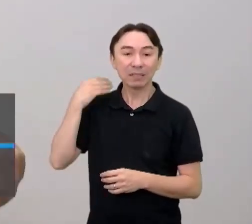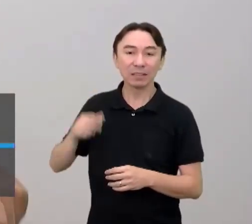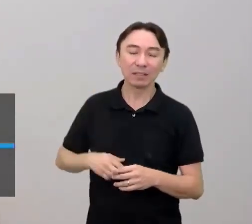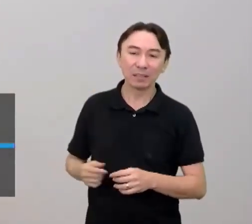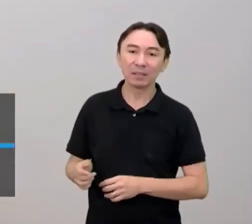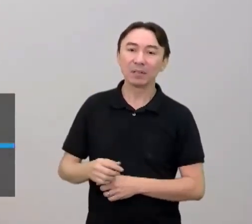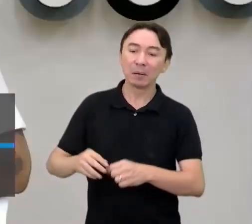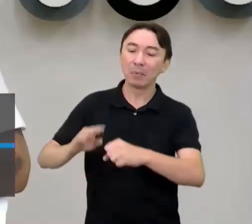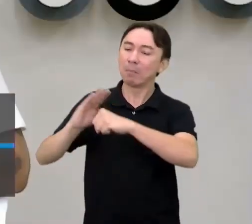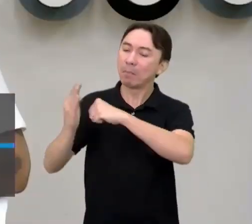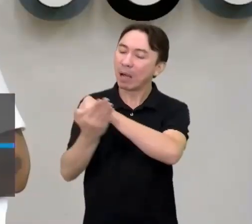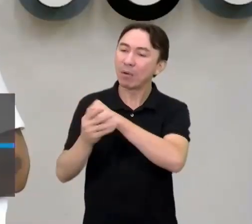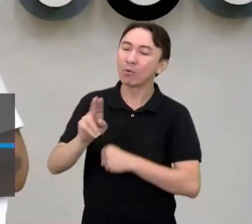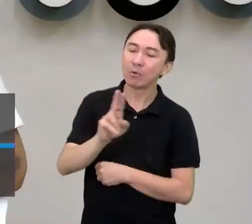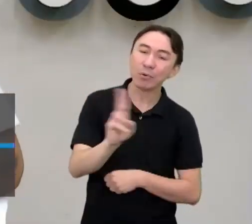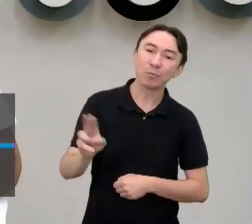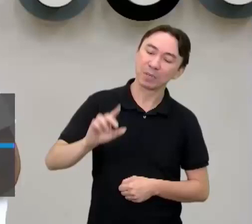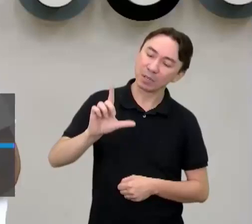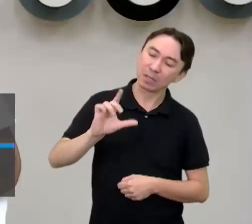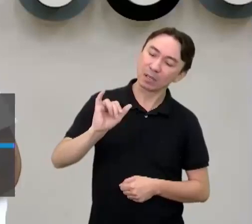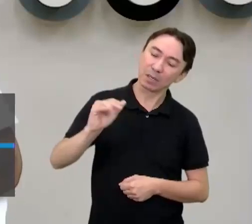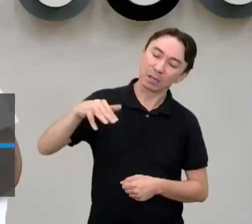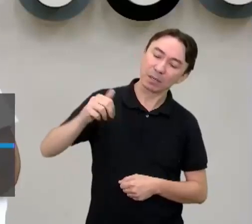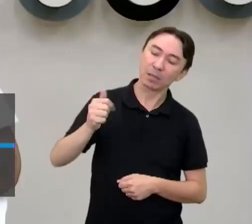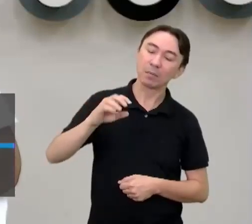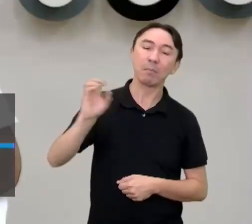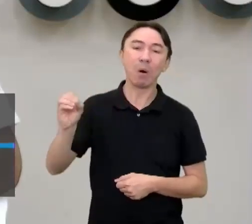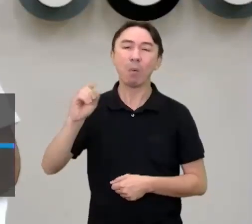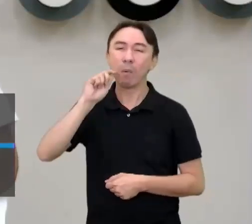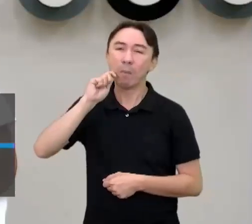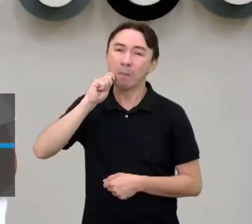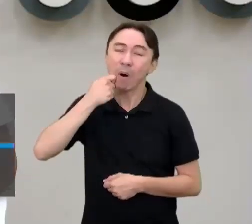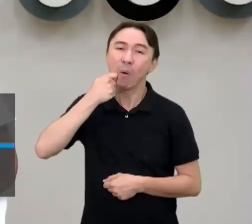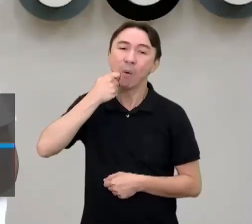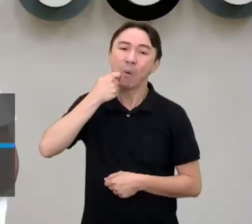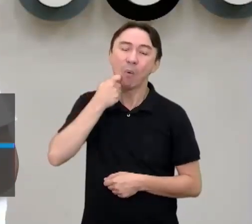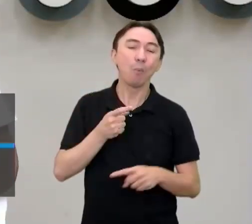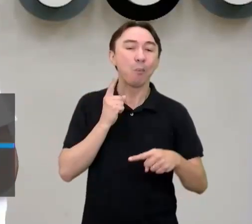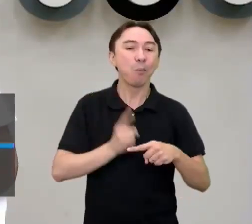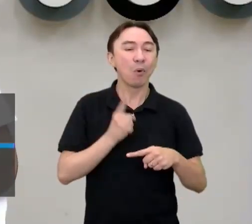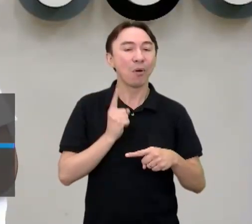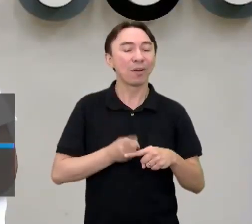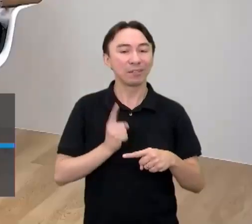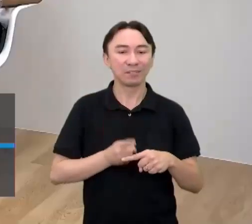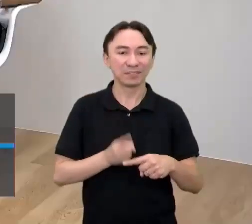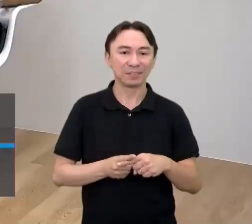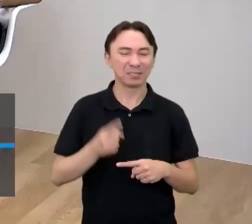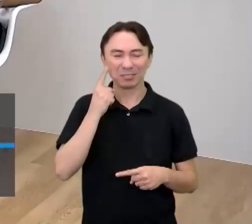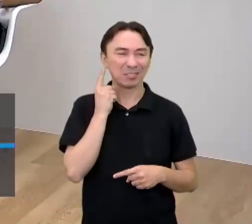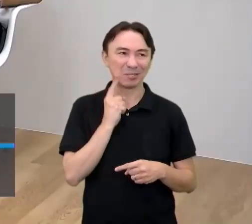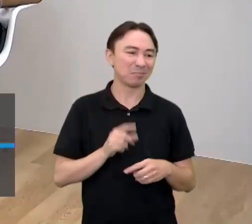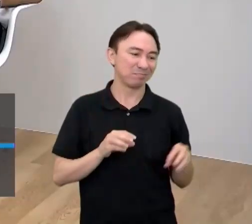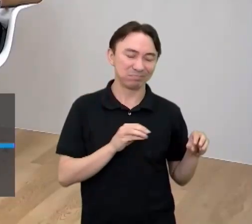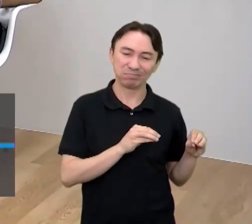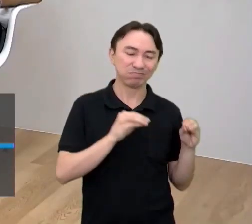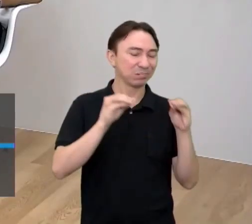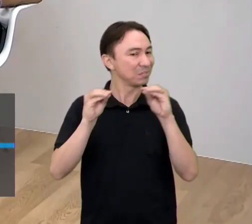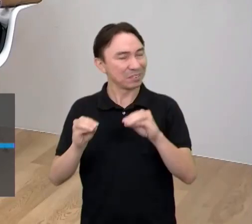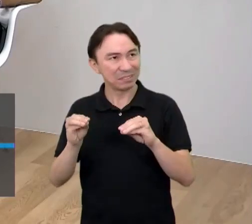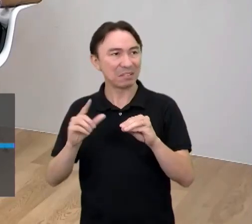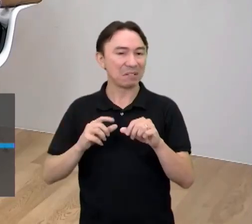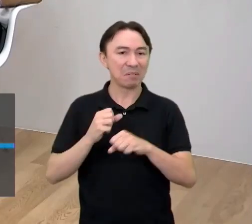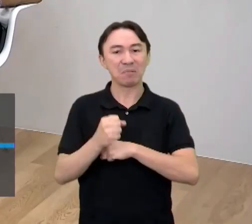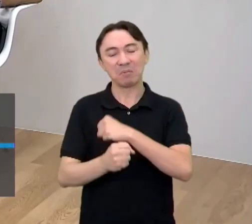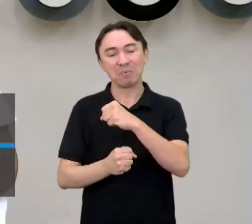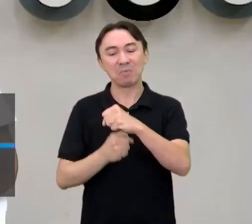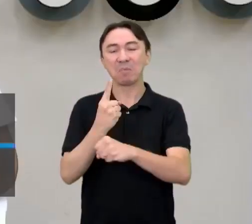nome Bairro do Limão? Não. Na Olha verdade, que não. coisa Eu curiosa. cheguei faz tipo 1 ano e pouquinho e ainda não peguei. Mas, por